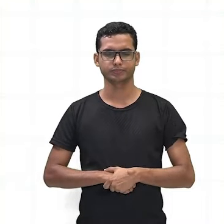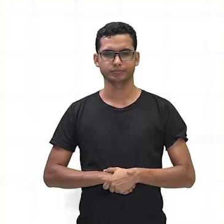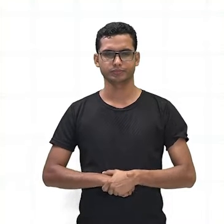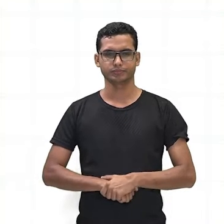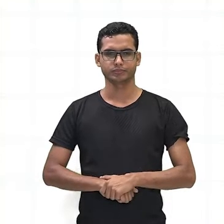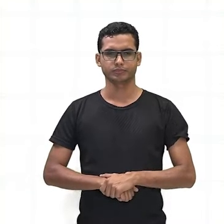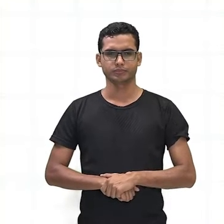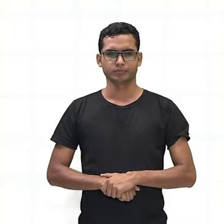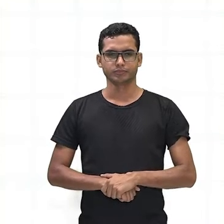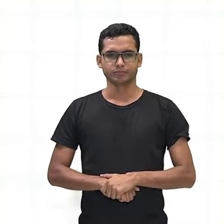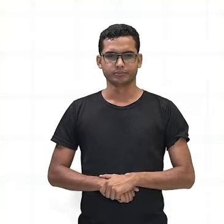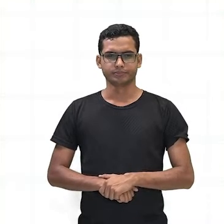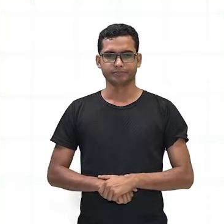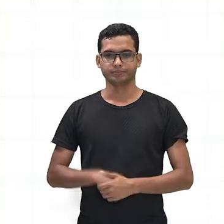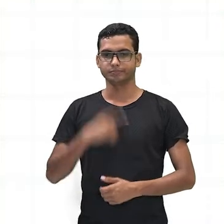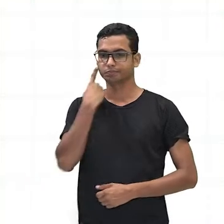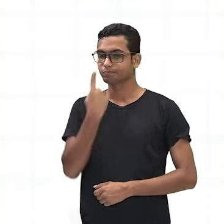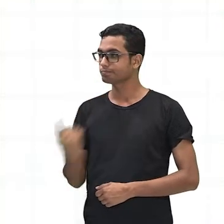she